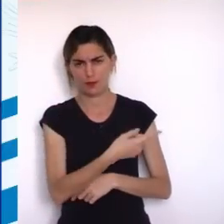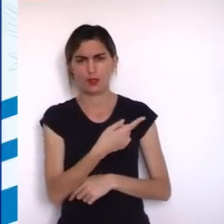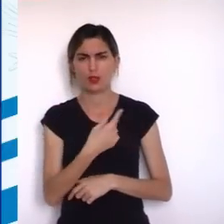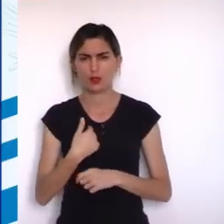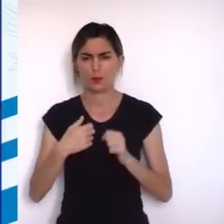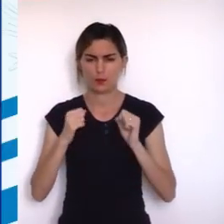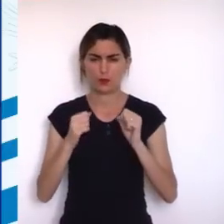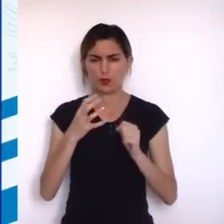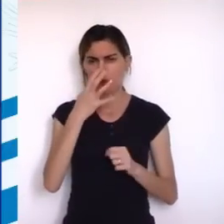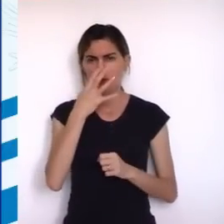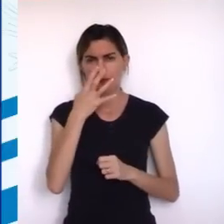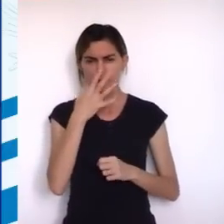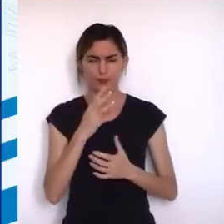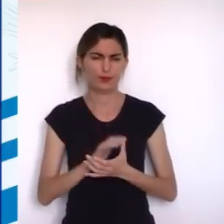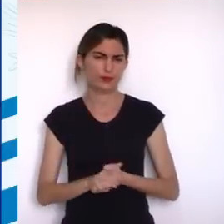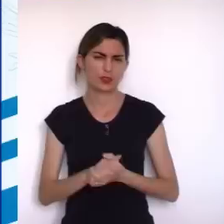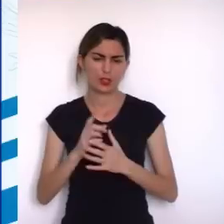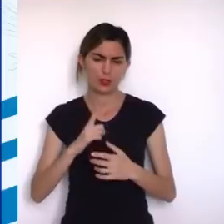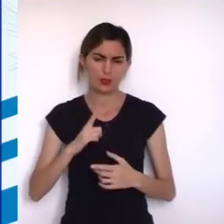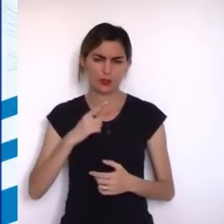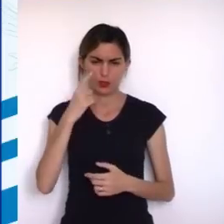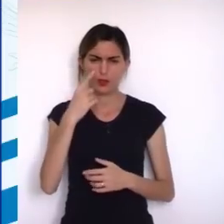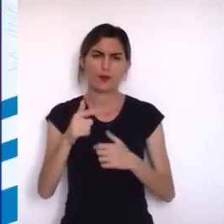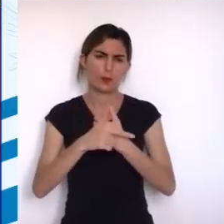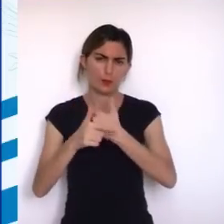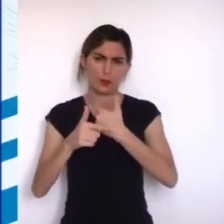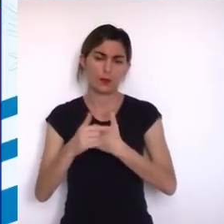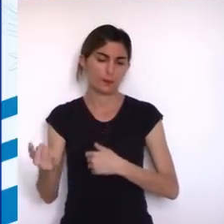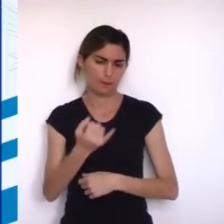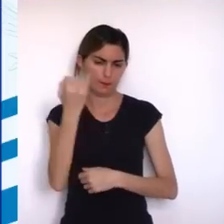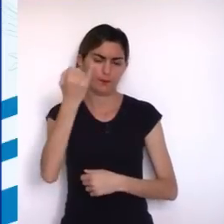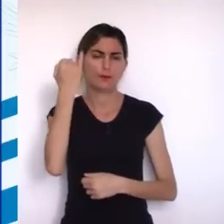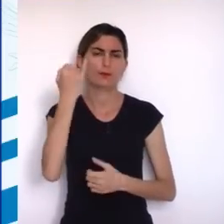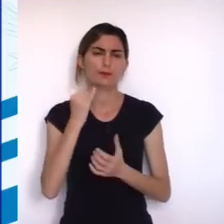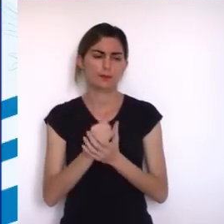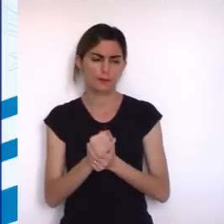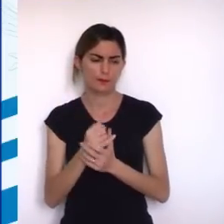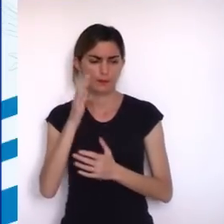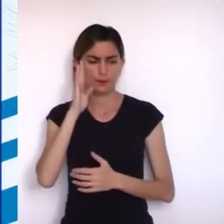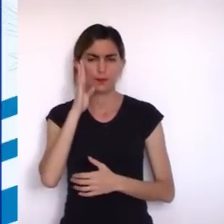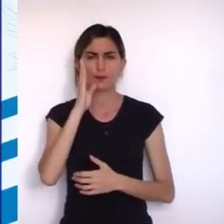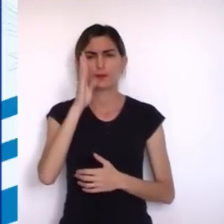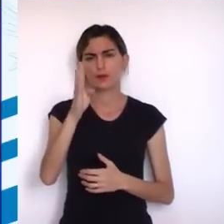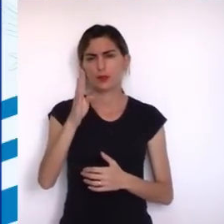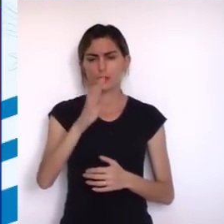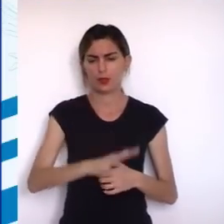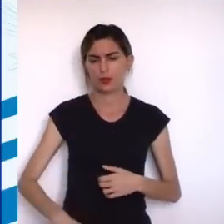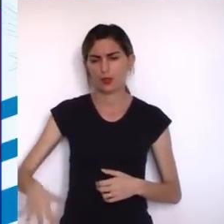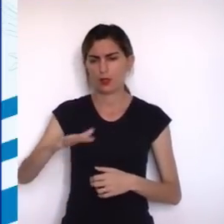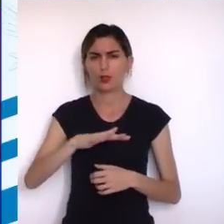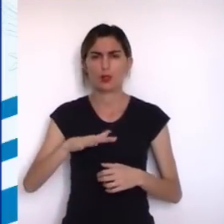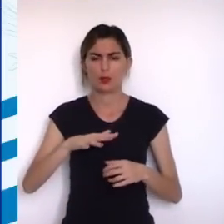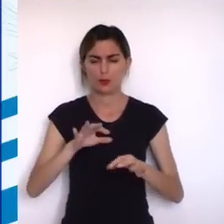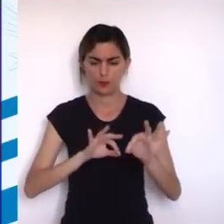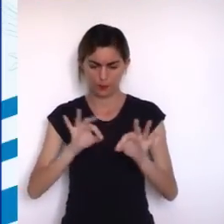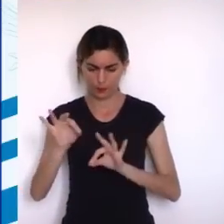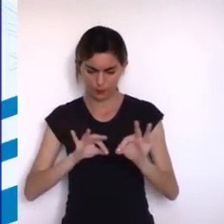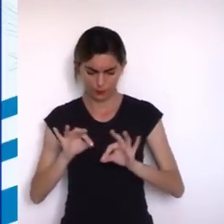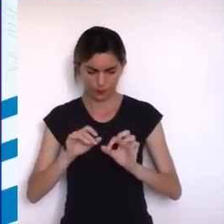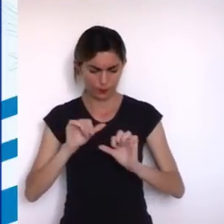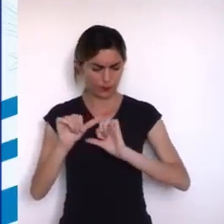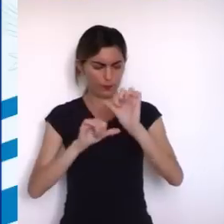Na imagem que a gente pode observar, né, a gente vê que tem um papel muito importante, principalmente na área